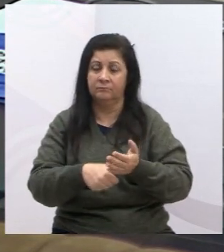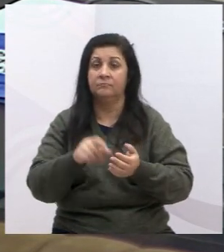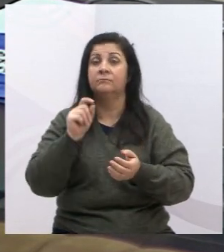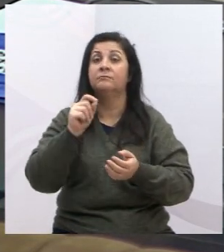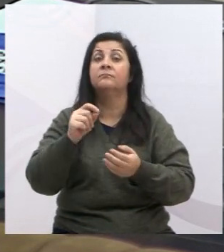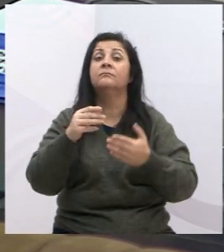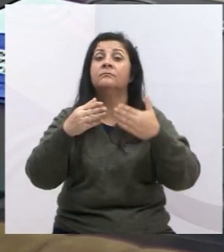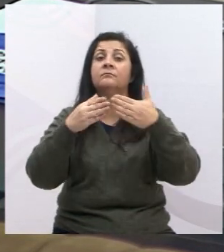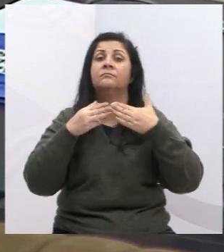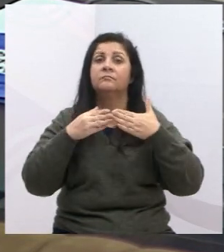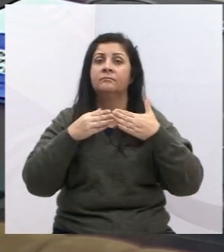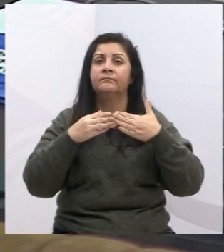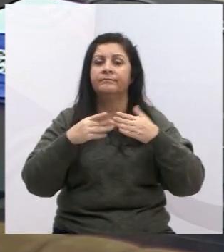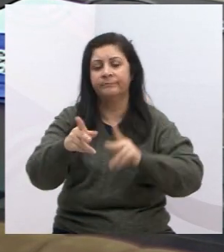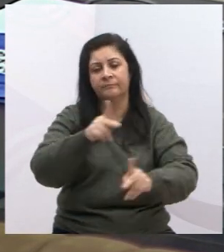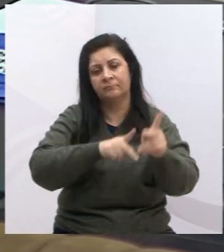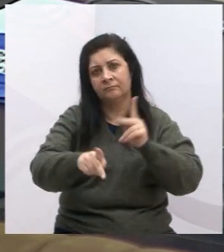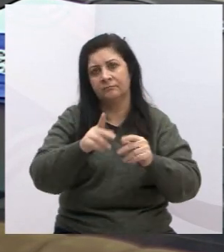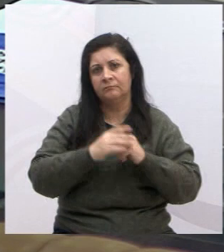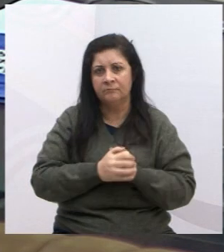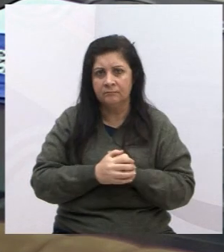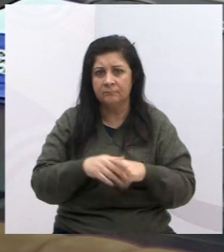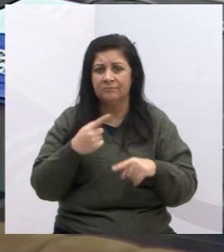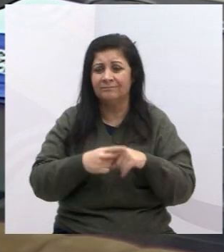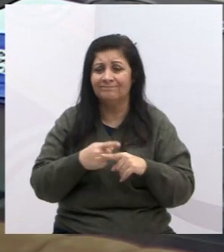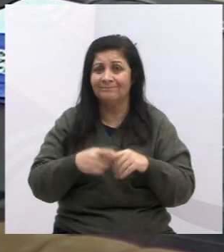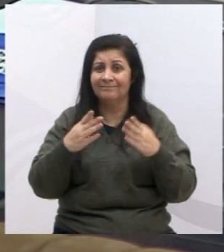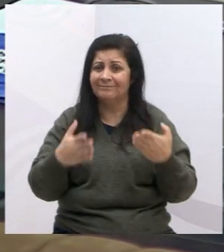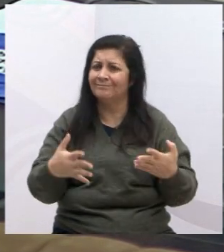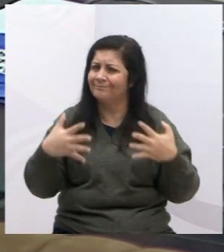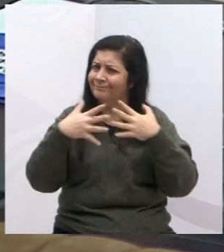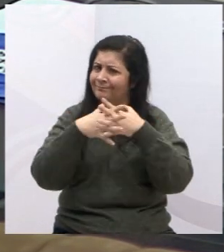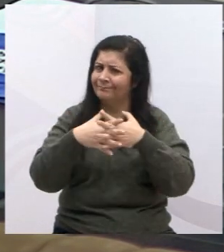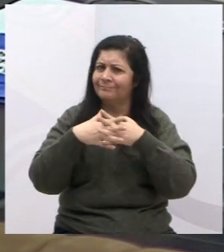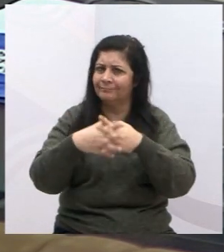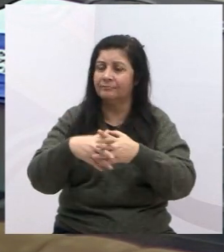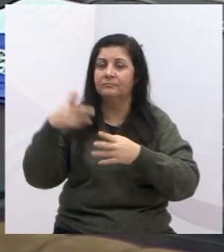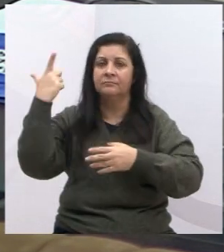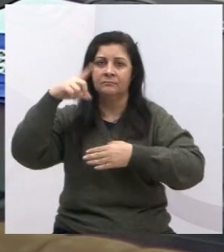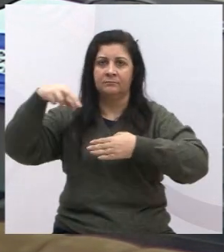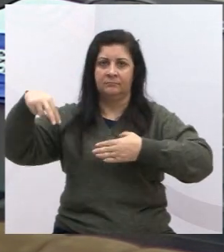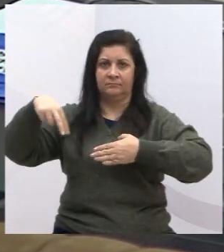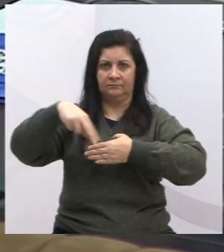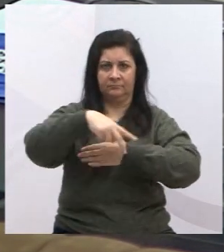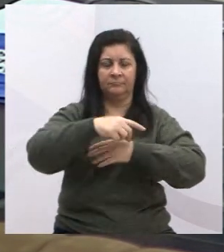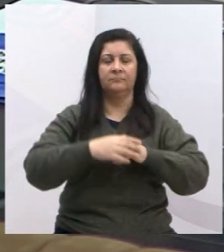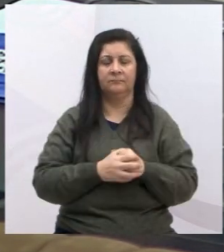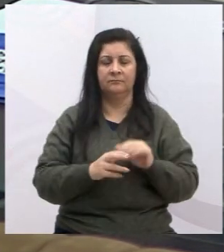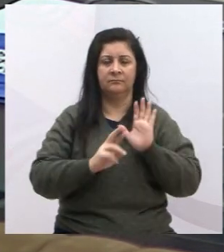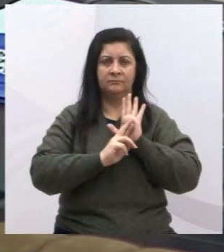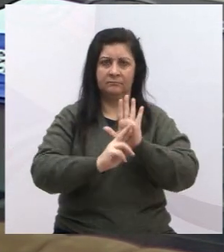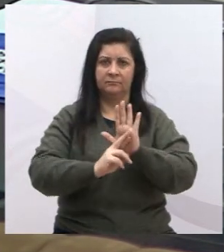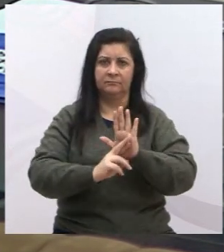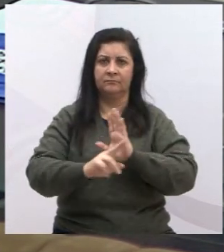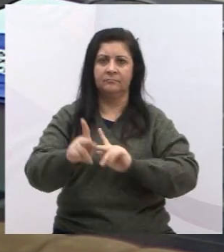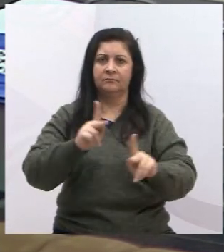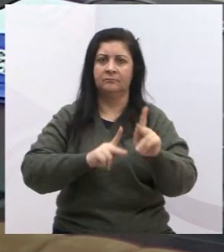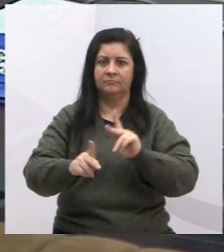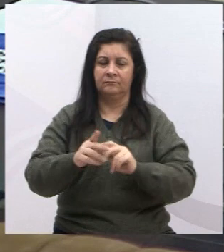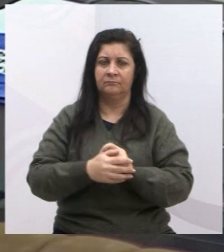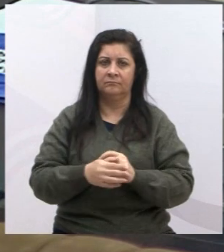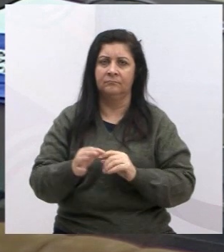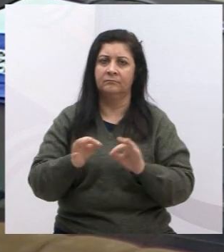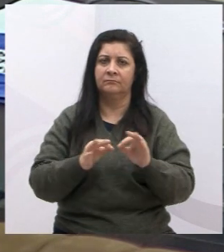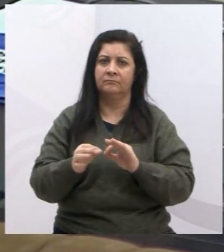pedem. Porque a situação lá fica muito difícil para eles atravessar. Então, em nome daqueles moradores, eu fiz